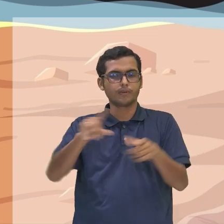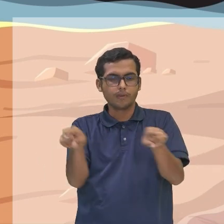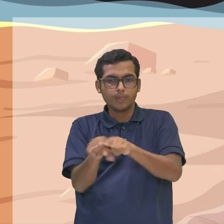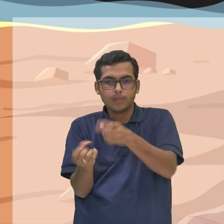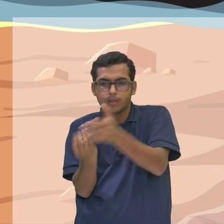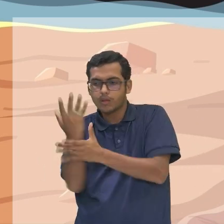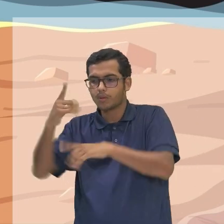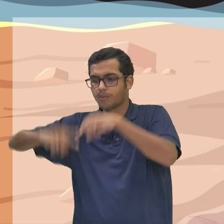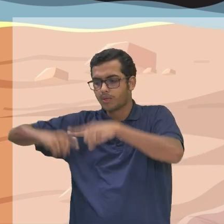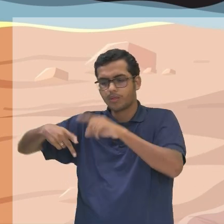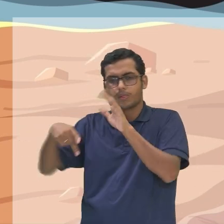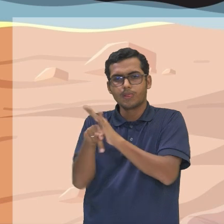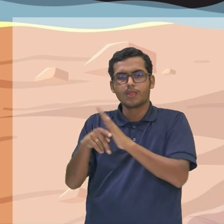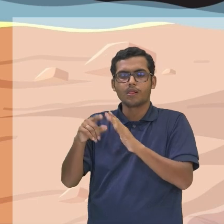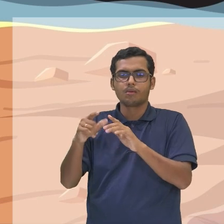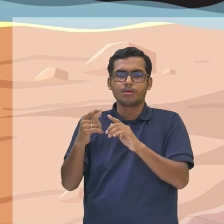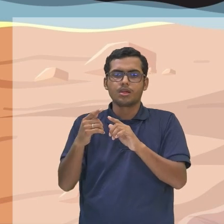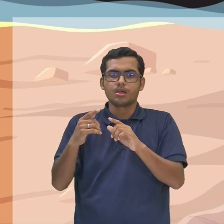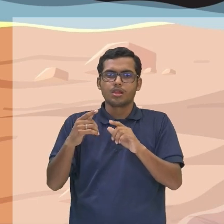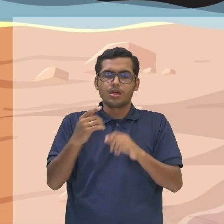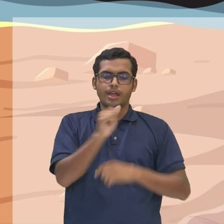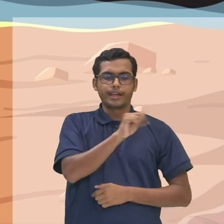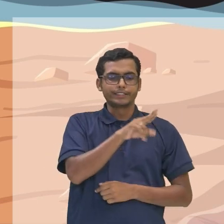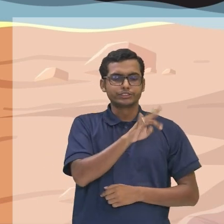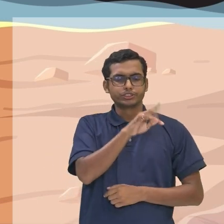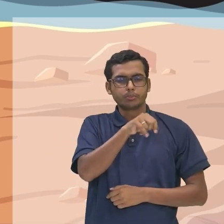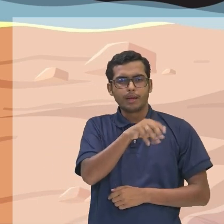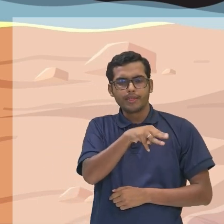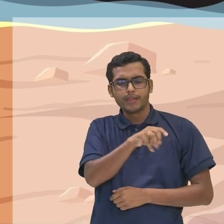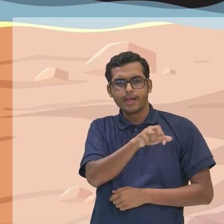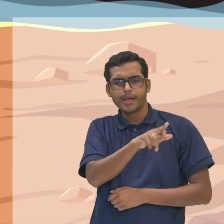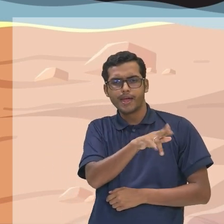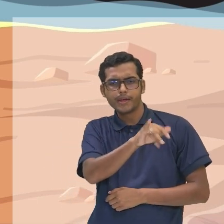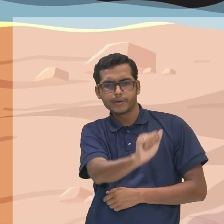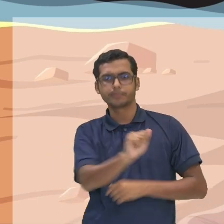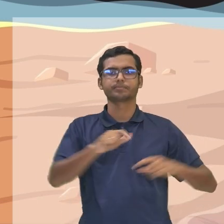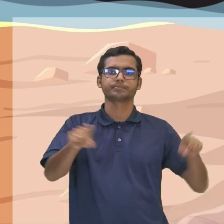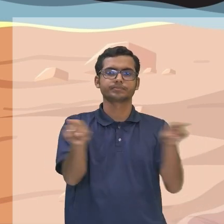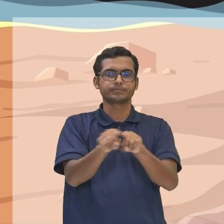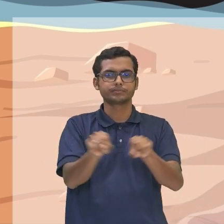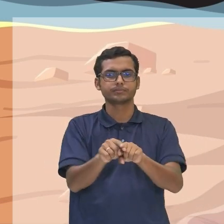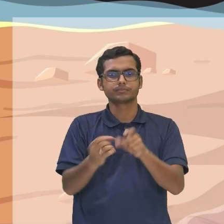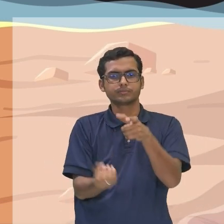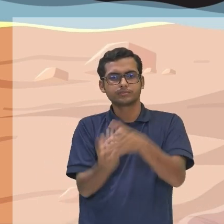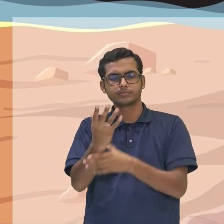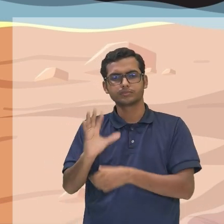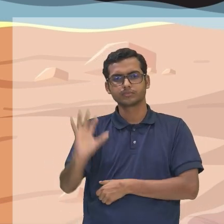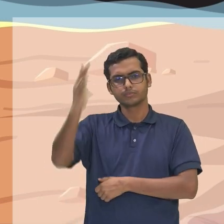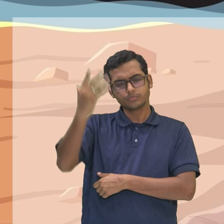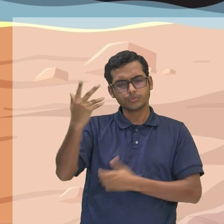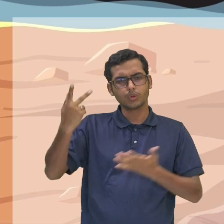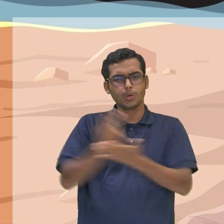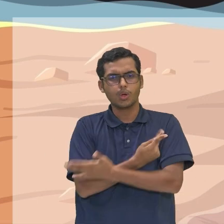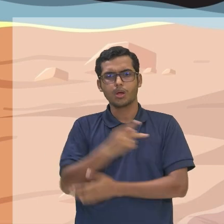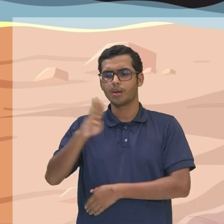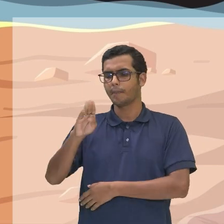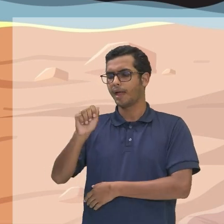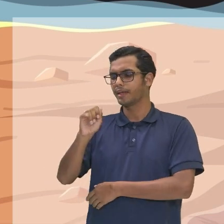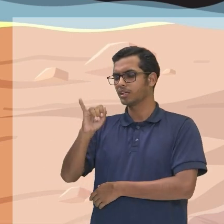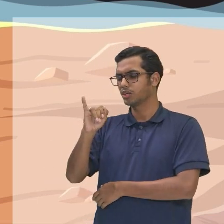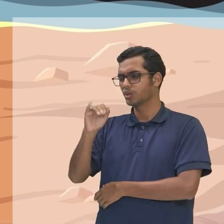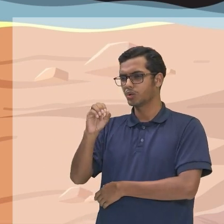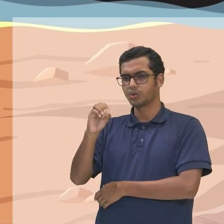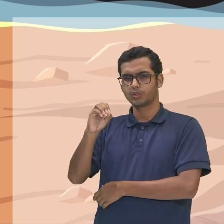antimatéria. E, de repente, ocorreu algo que nós denominamos de bariogênese. Na bariogênese, o